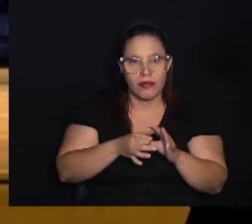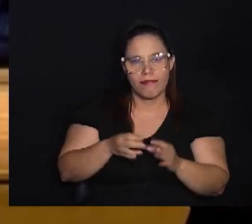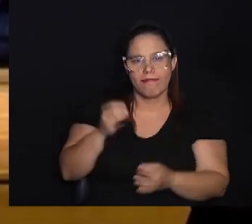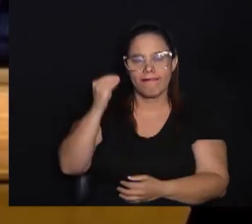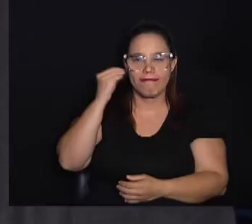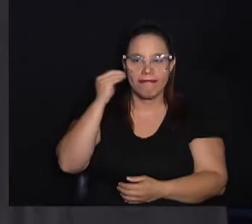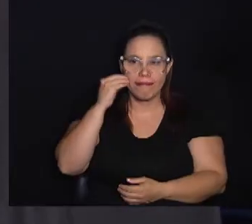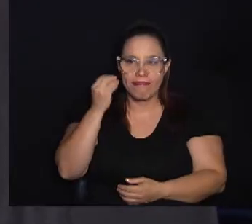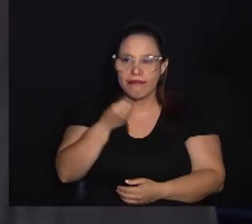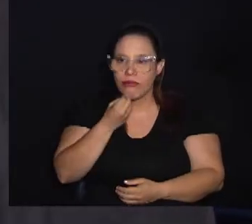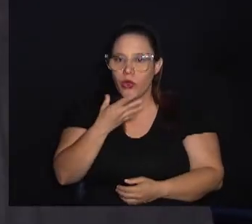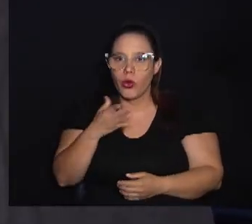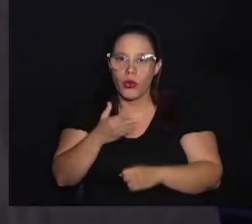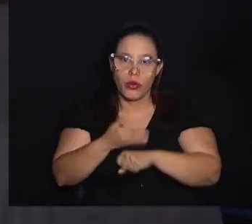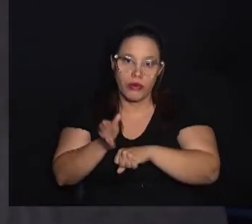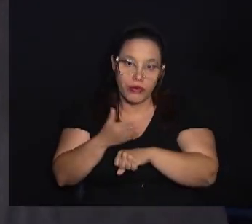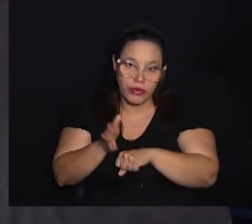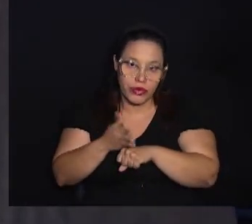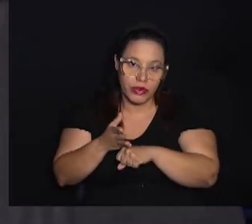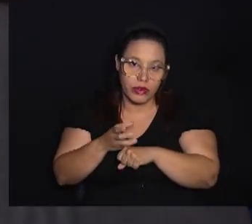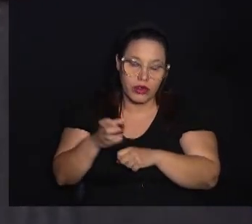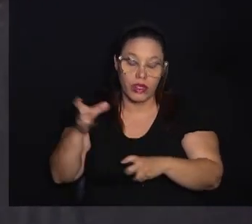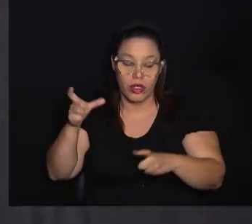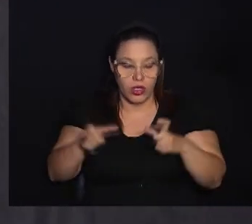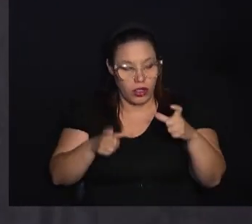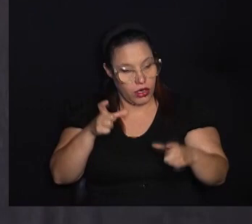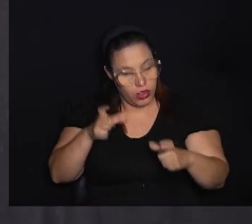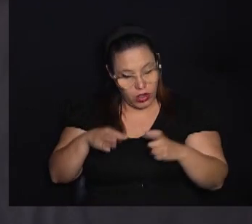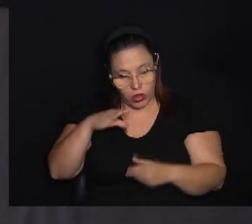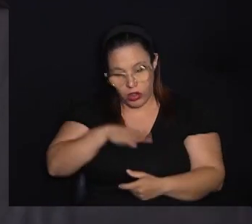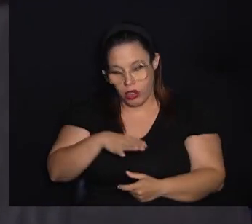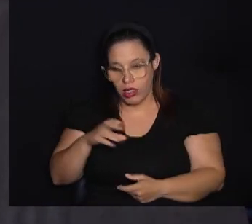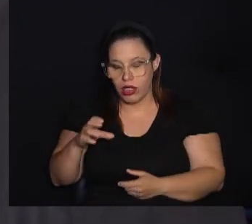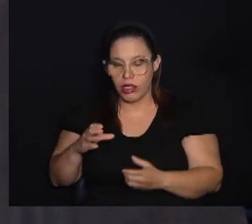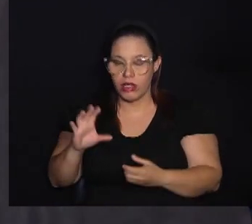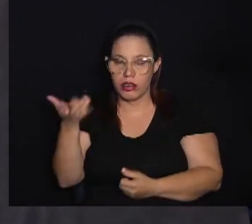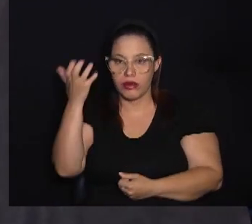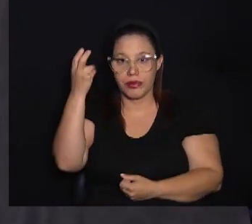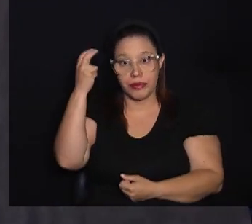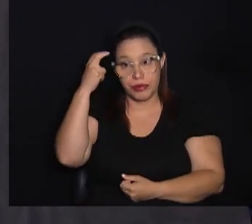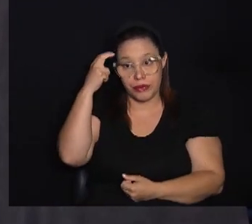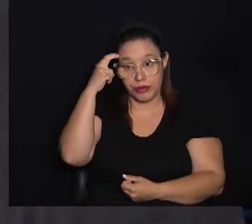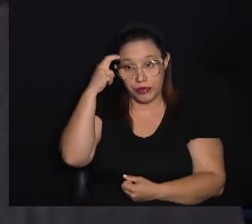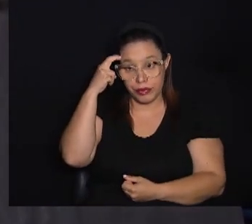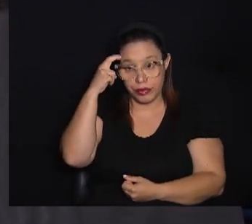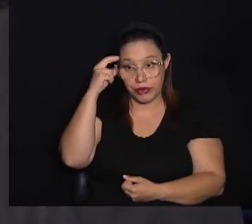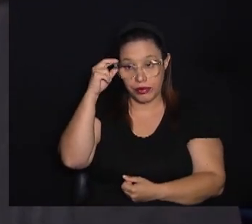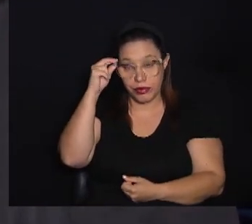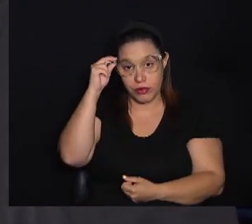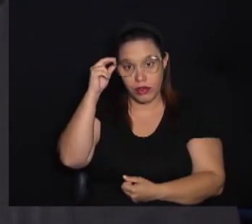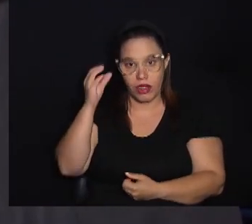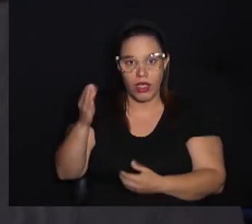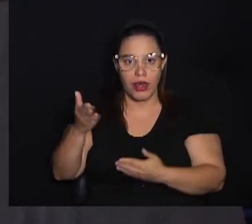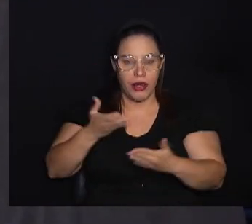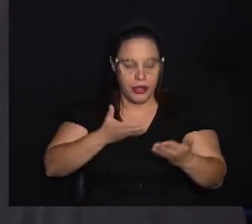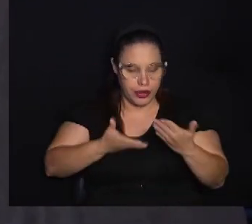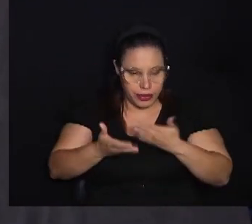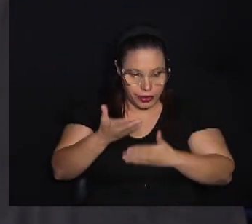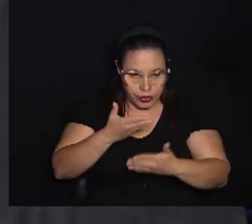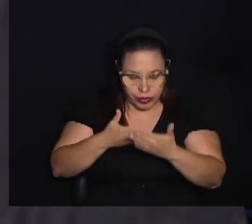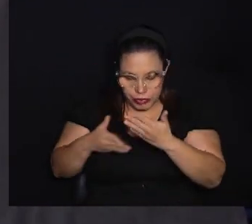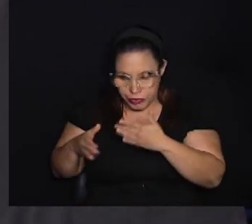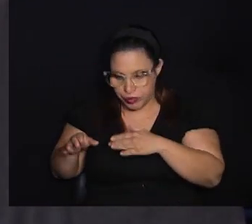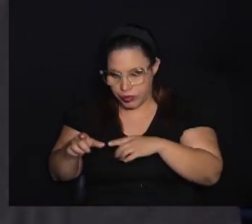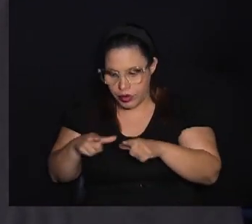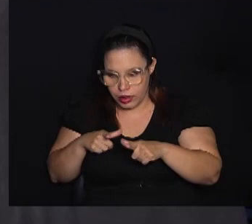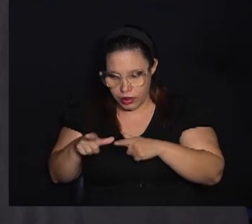e boas práticas. Os municípios onde a cultura acontece, tem muitas experiências importantes que a gente tem que intercambiar, potencializar.